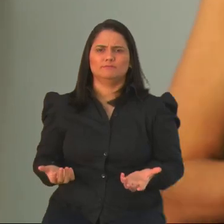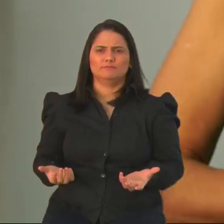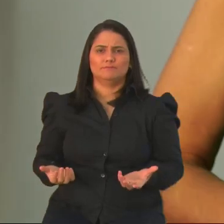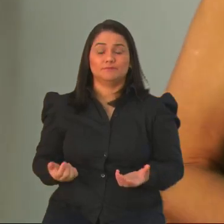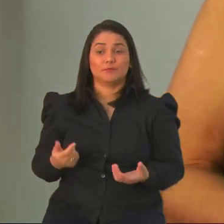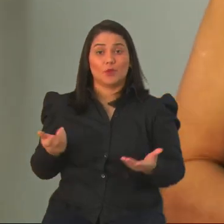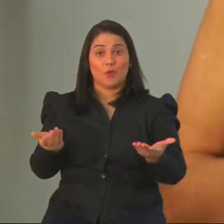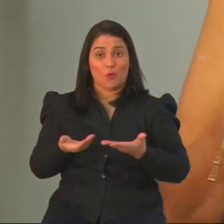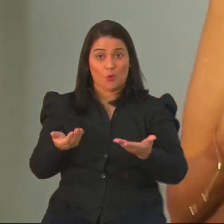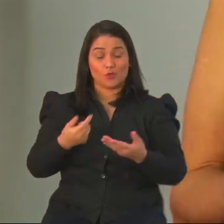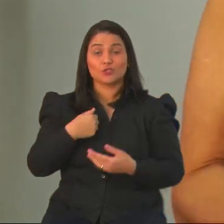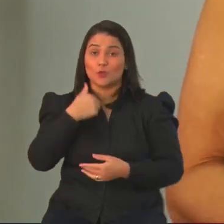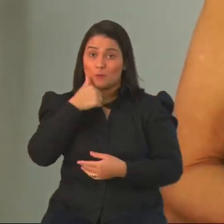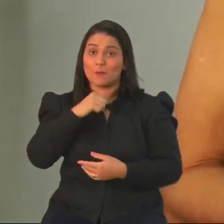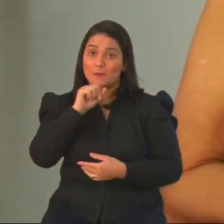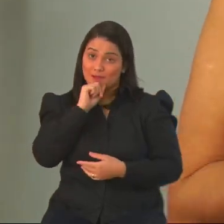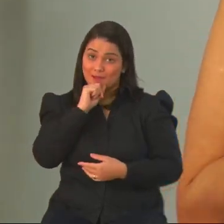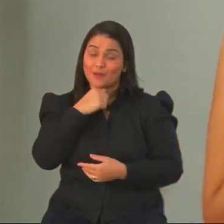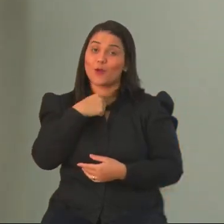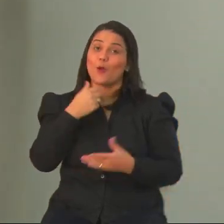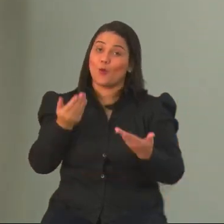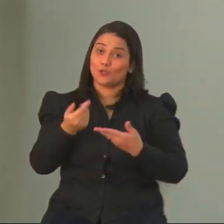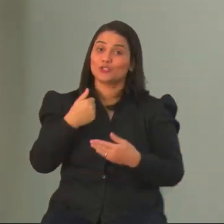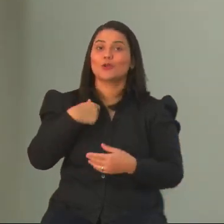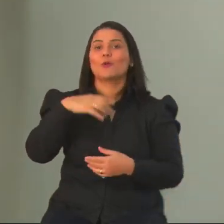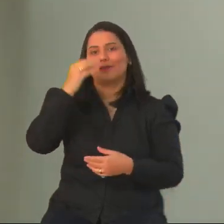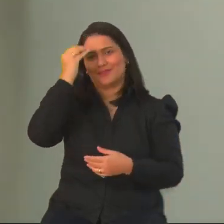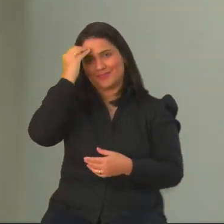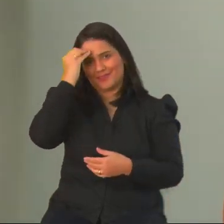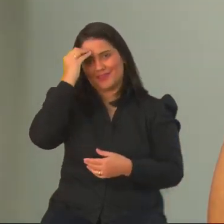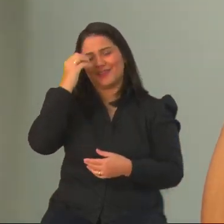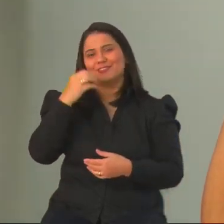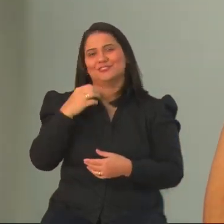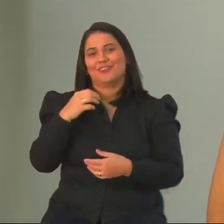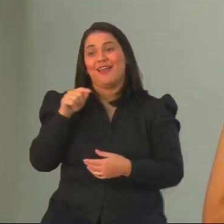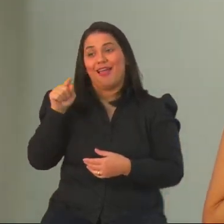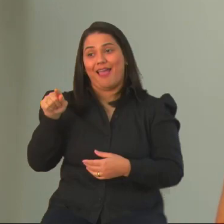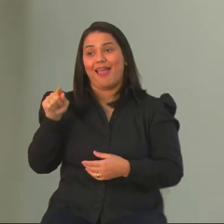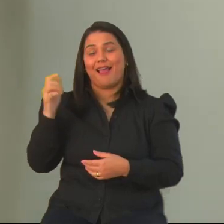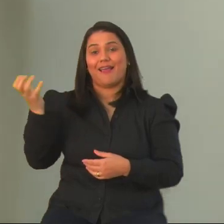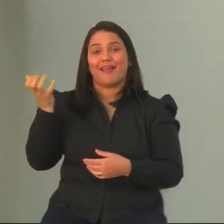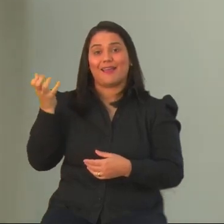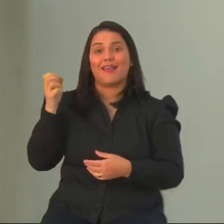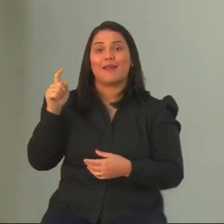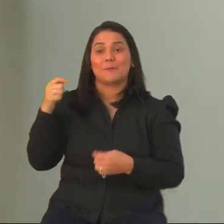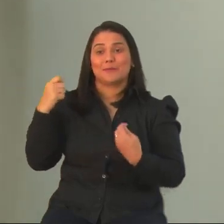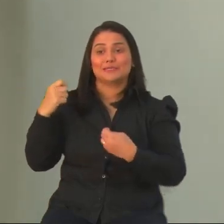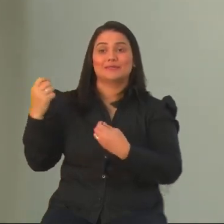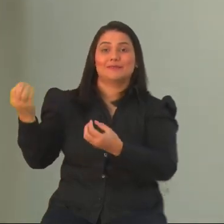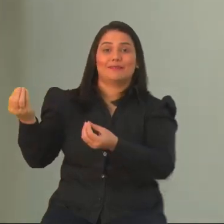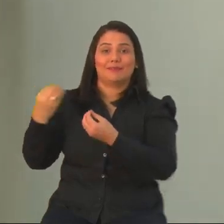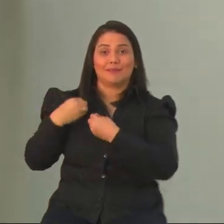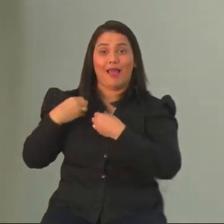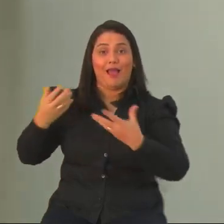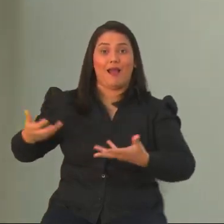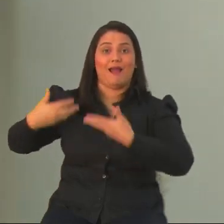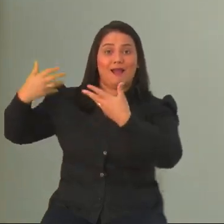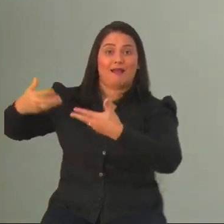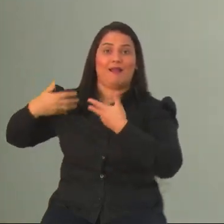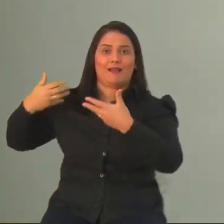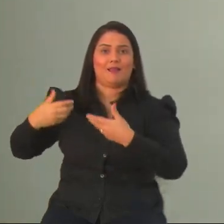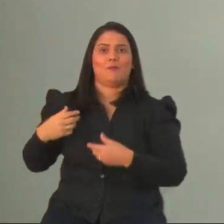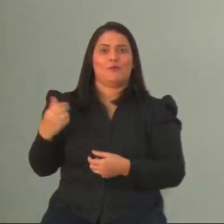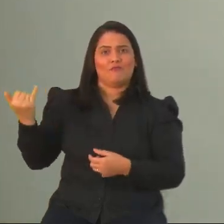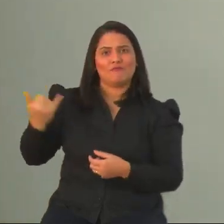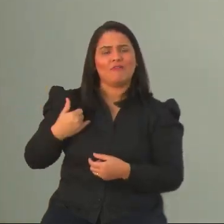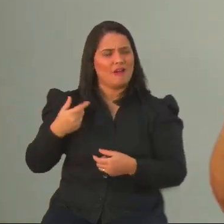Hoje eu sou mãe, hoje eu entendo que o que ela queria era me dar o quê? Uma injeção de ânimo, de gás, vai lá, você consegue, eu